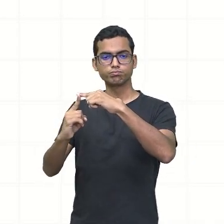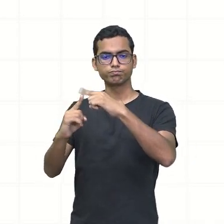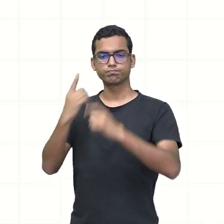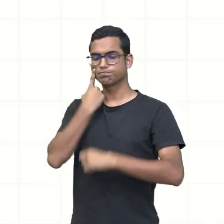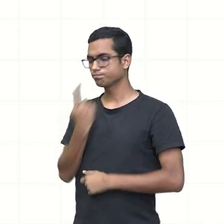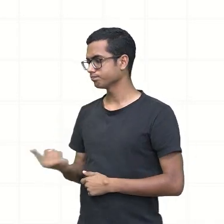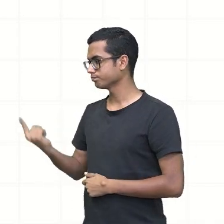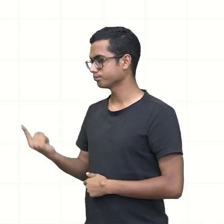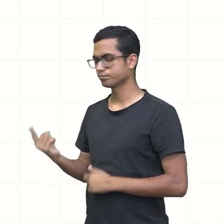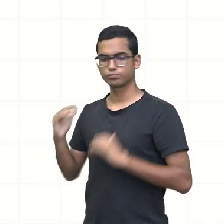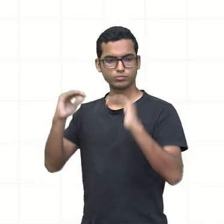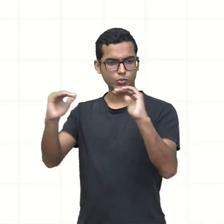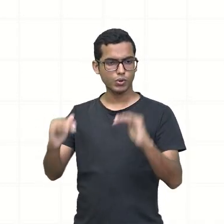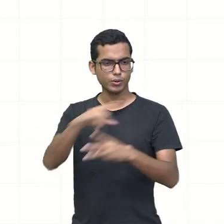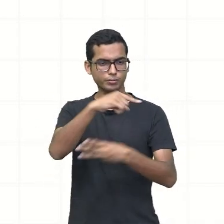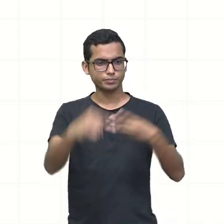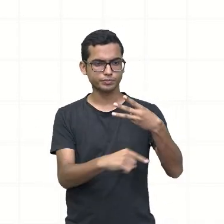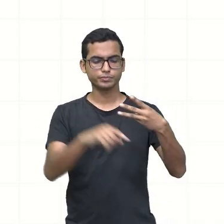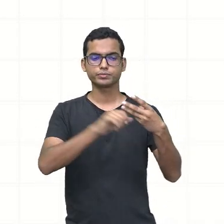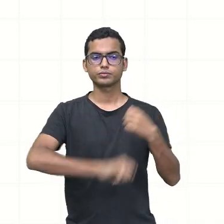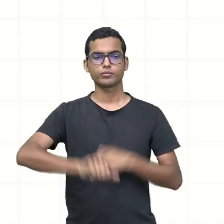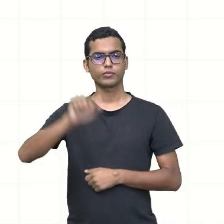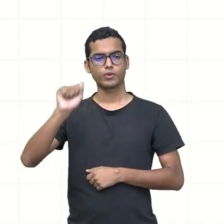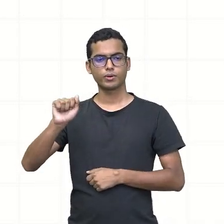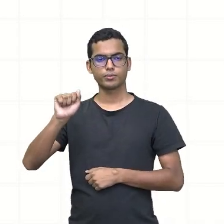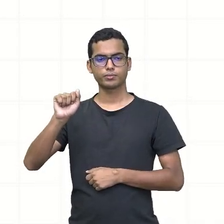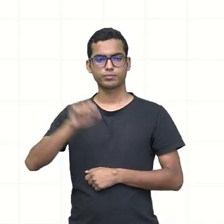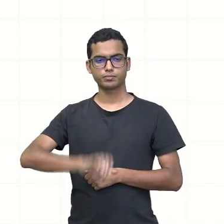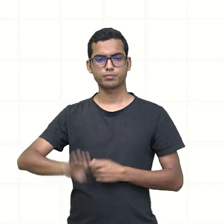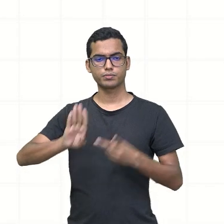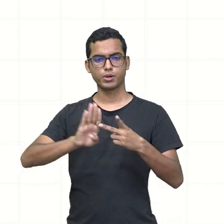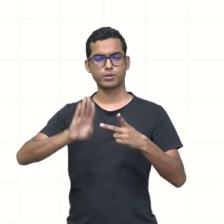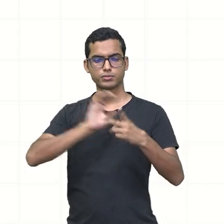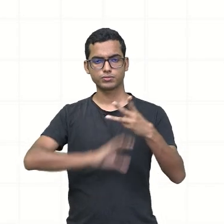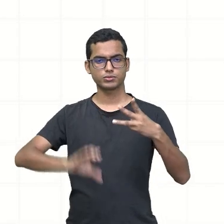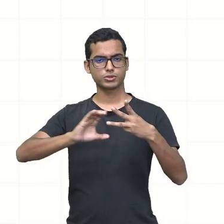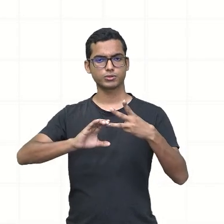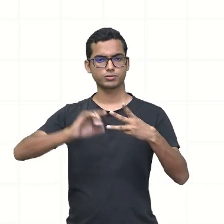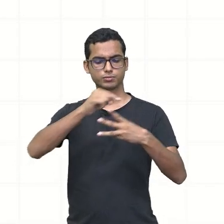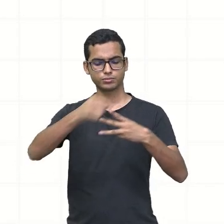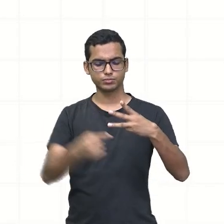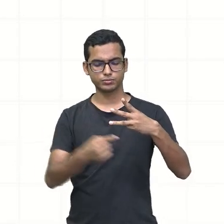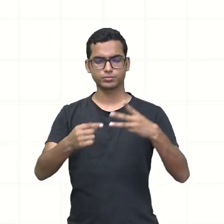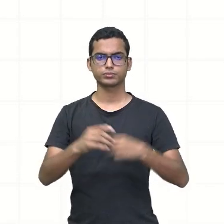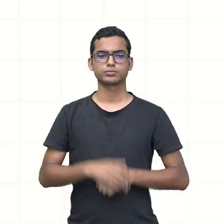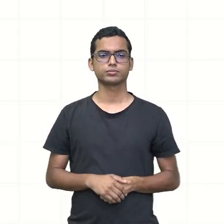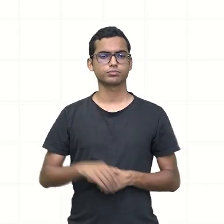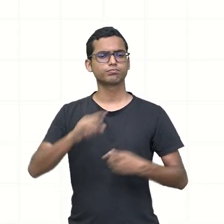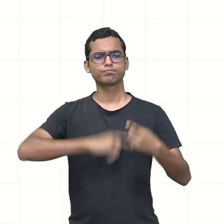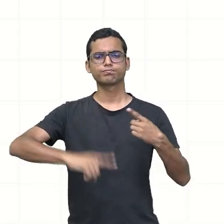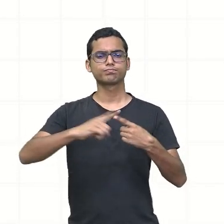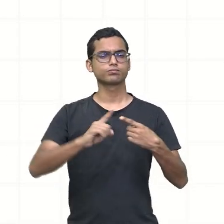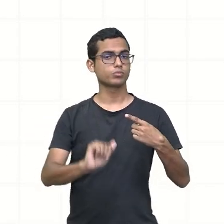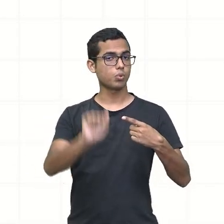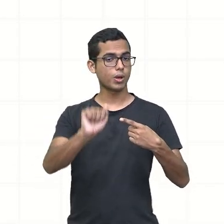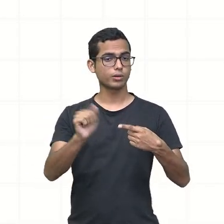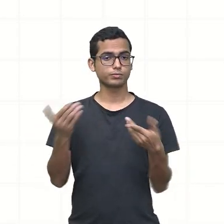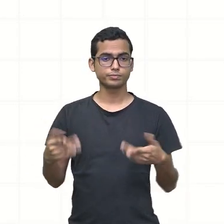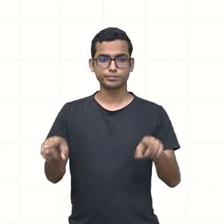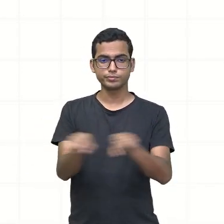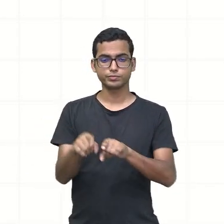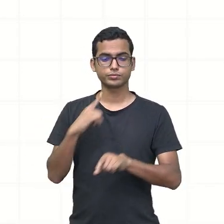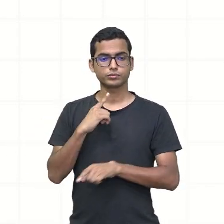abaixo? E aí temos aqui o ponto A, ponto B, ponto C. O ponto A está